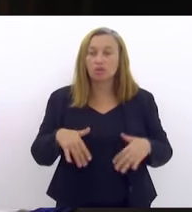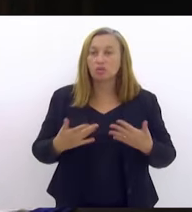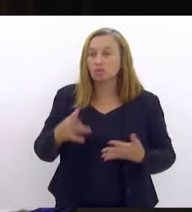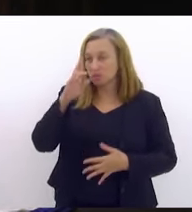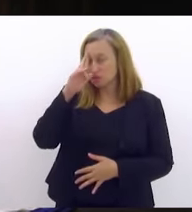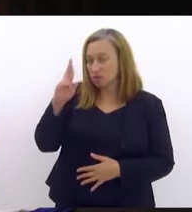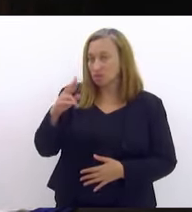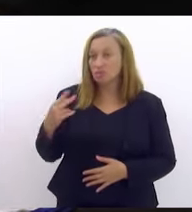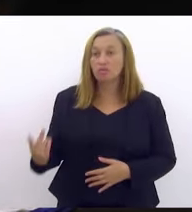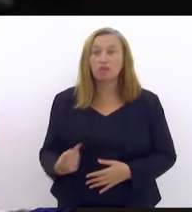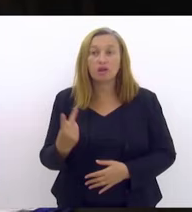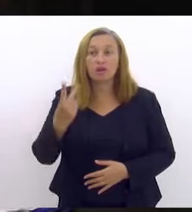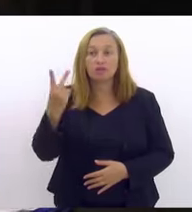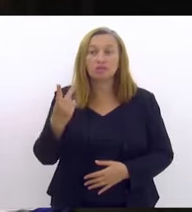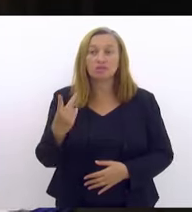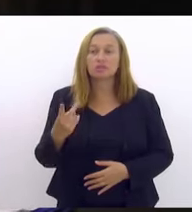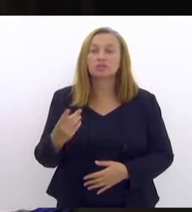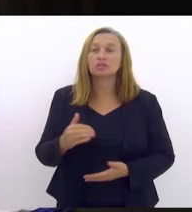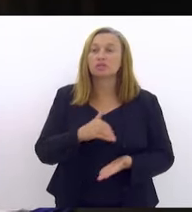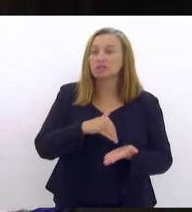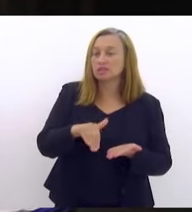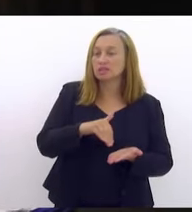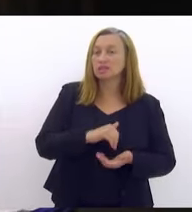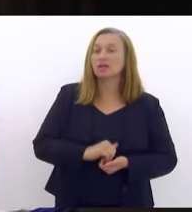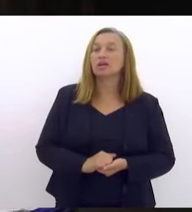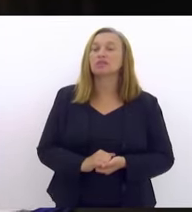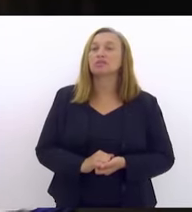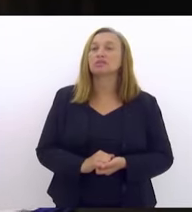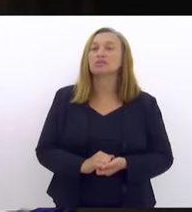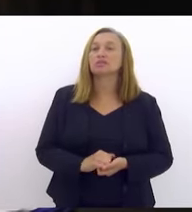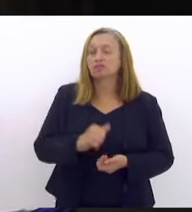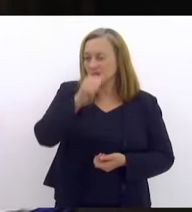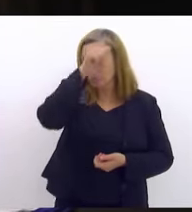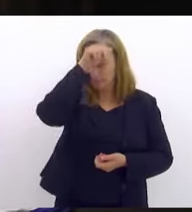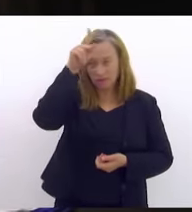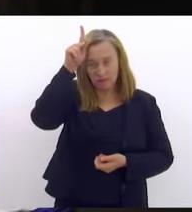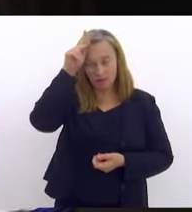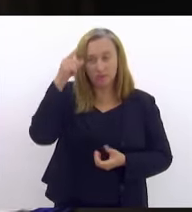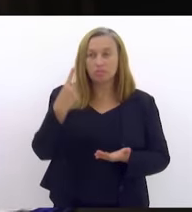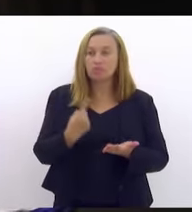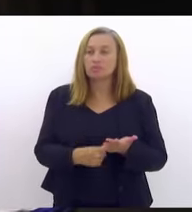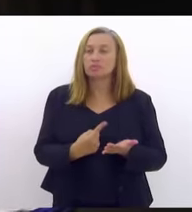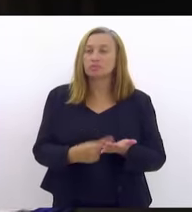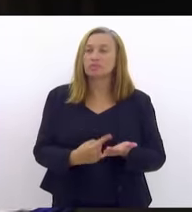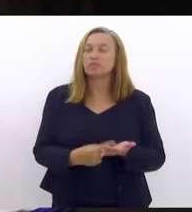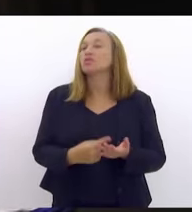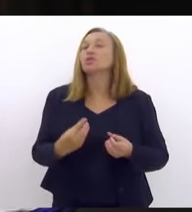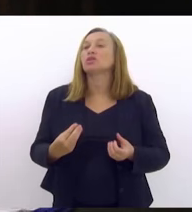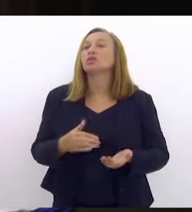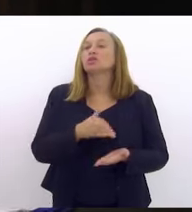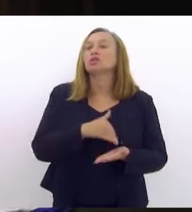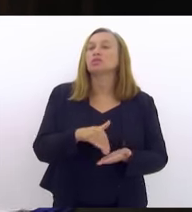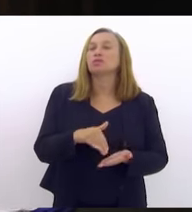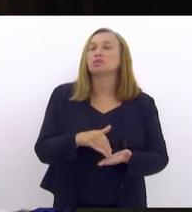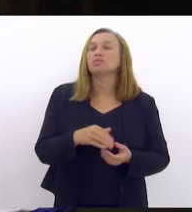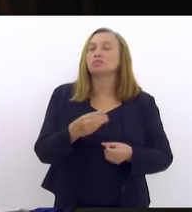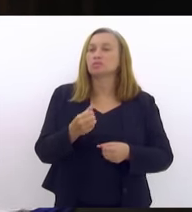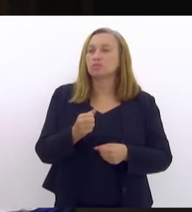honra o secretariado da Prefeitura Municipal de Mangaratiba, quando o senhor